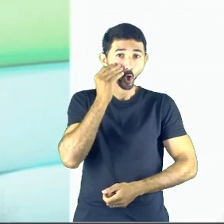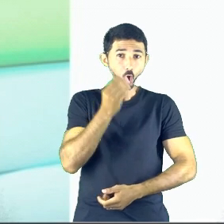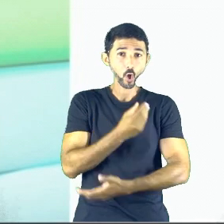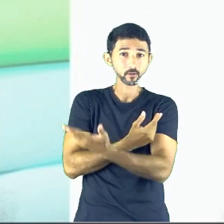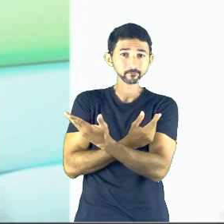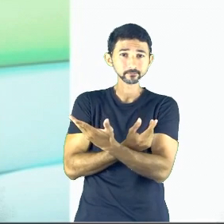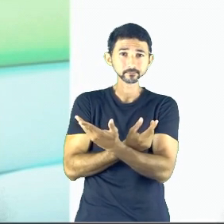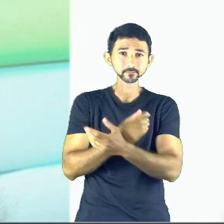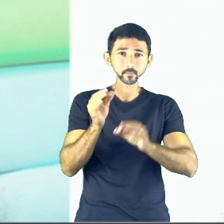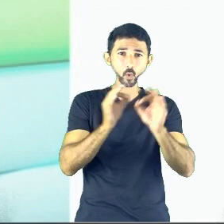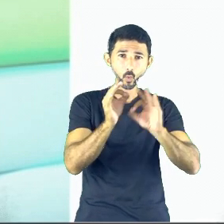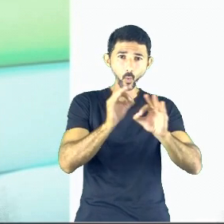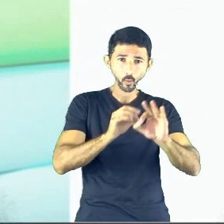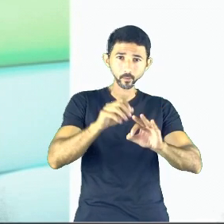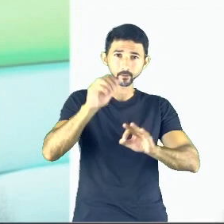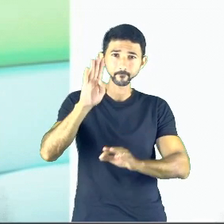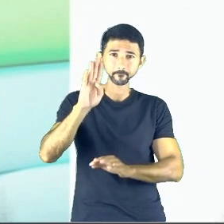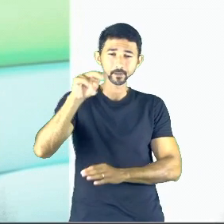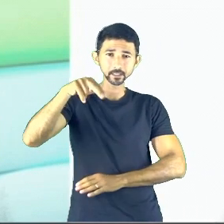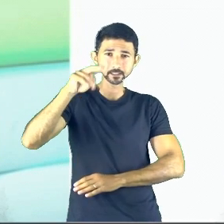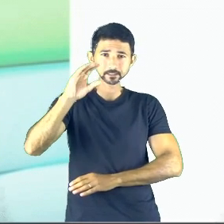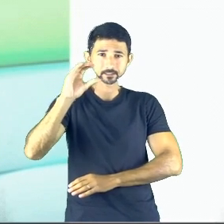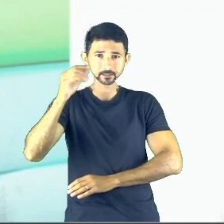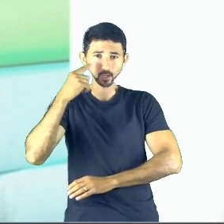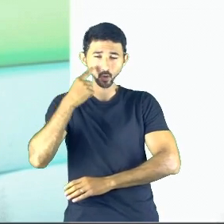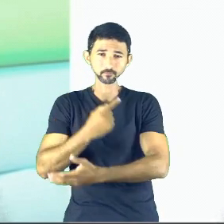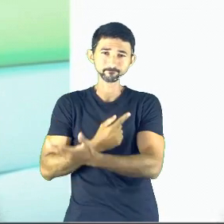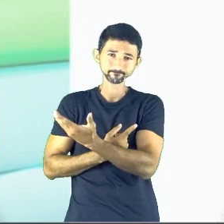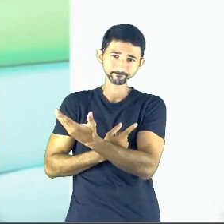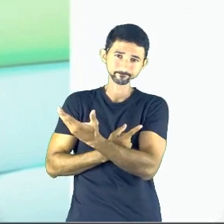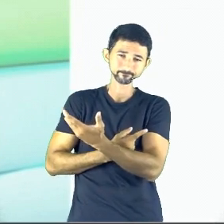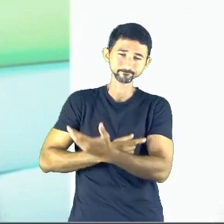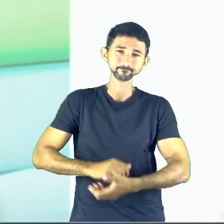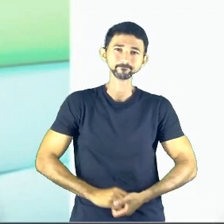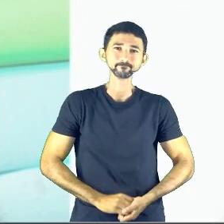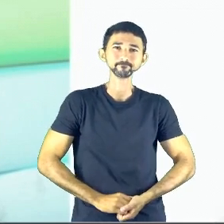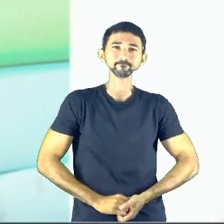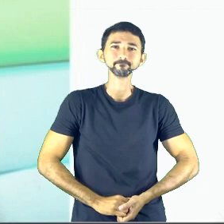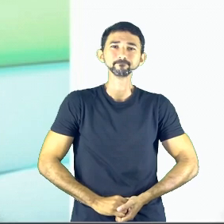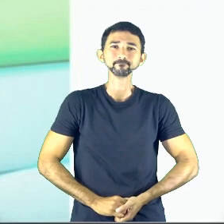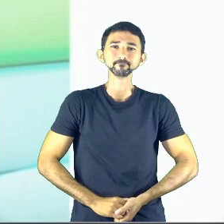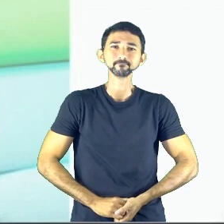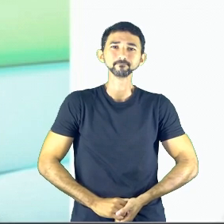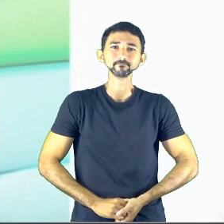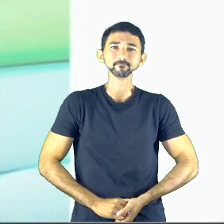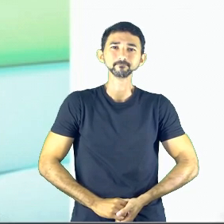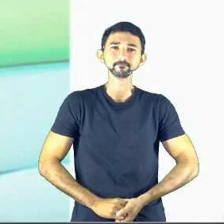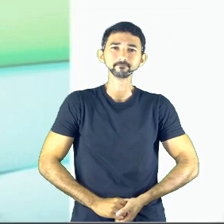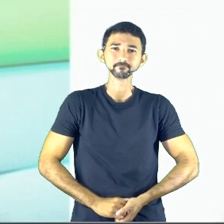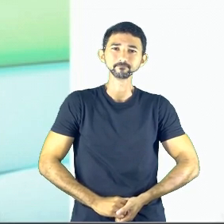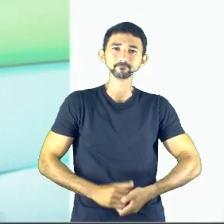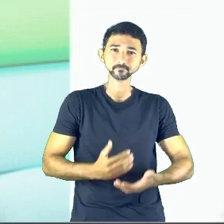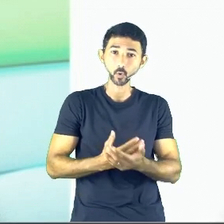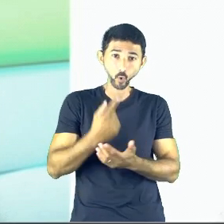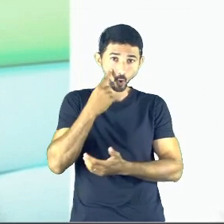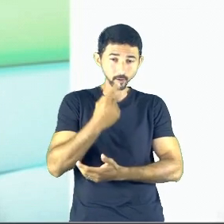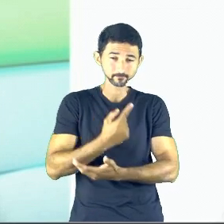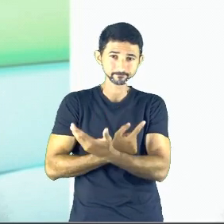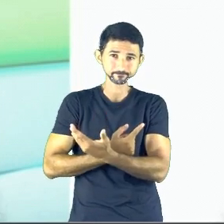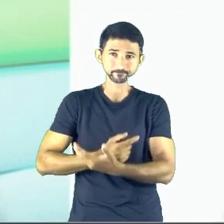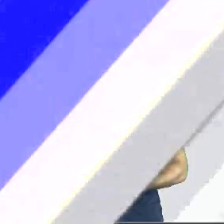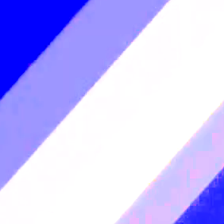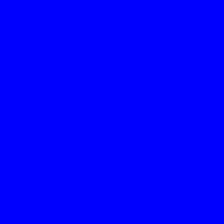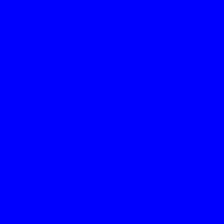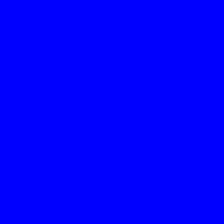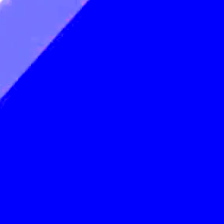Atenção, professores! As habilidades da BNCC que serão trabalhadas e desenvolvidas na aula de hoje são essas que vocês estão vendo aí na tela. Beleza?